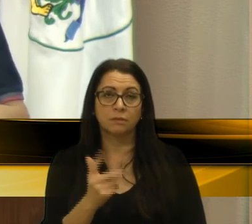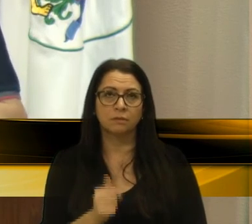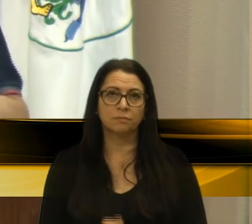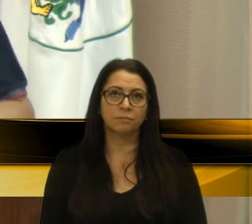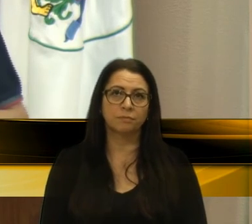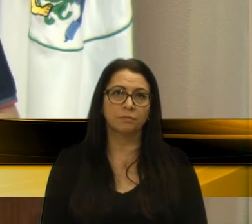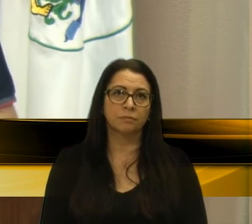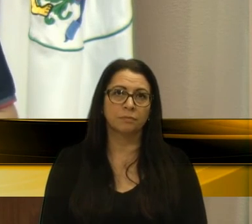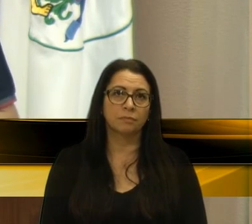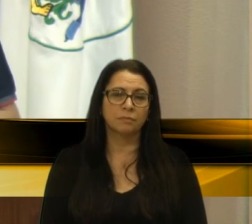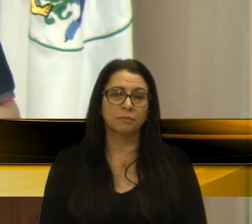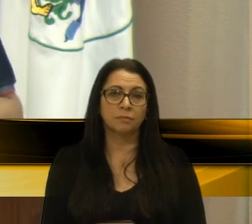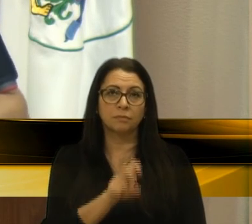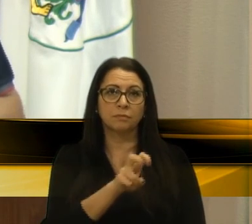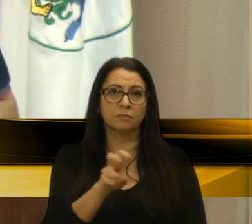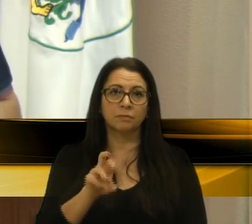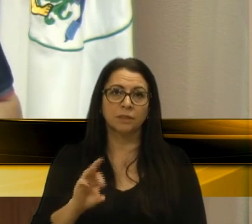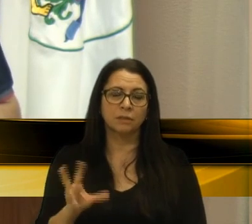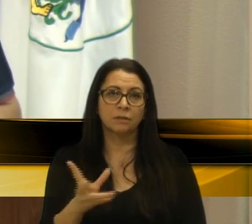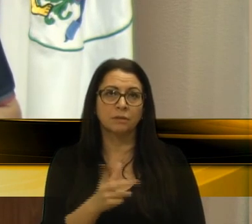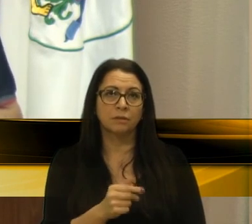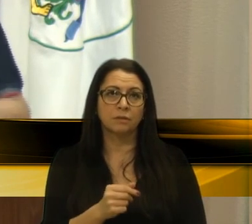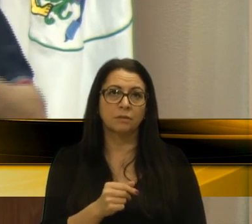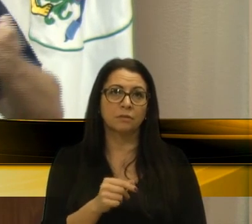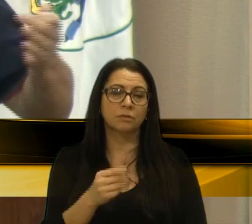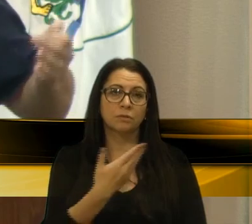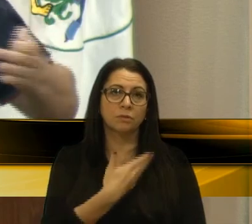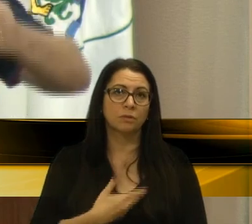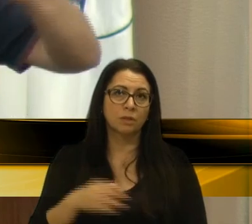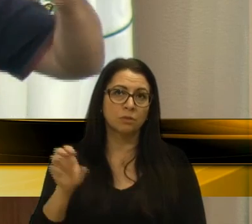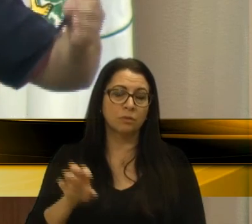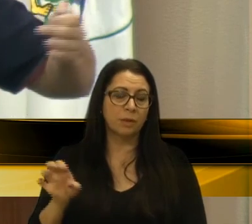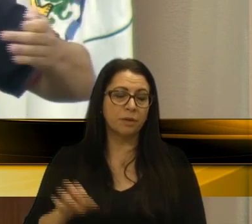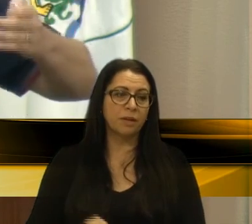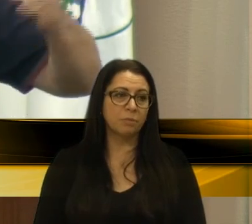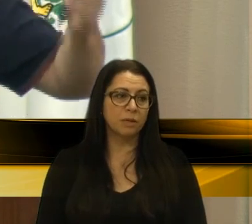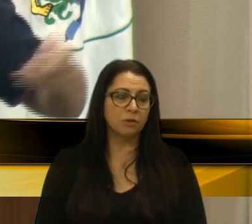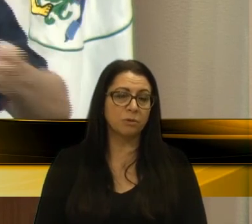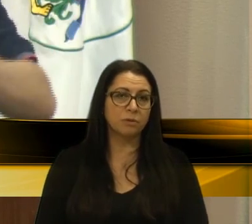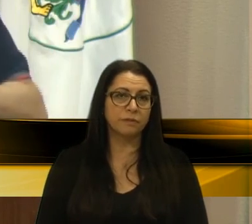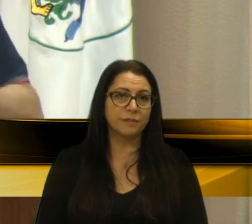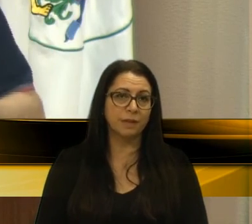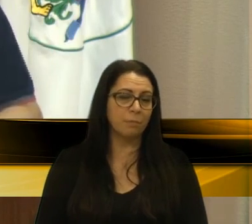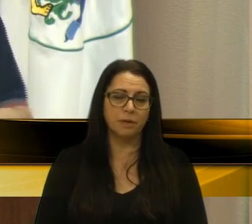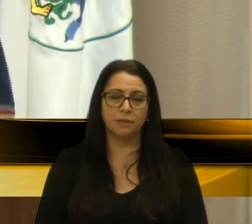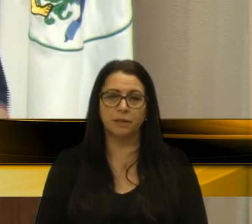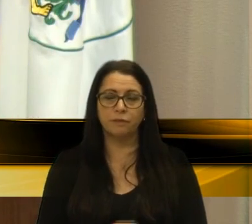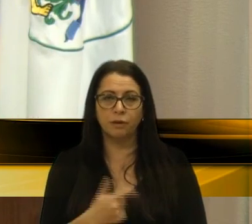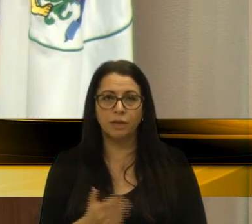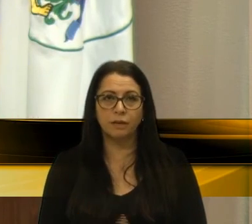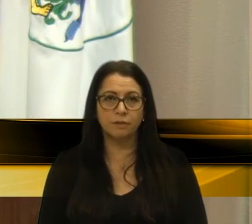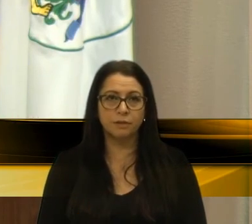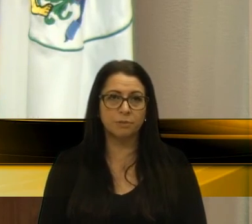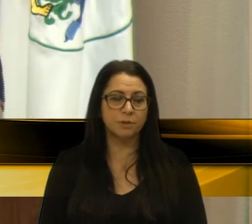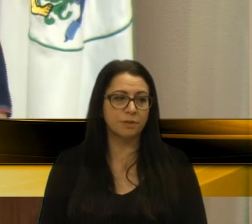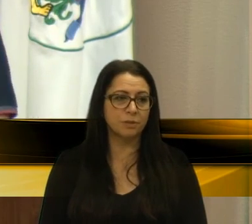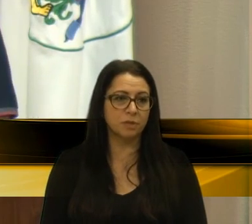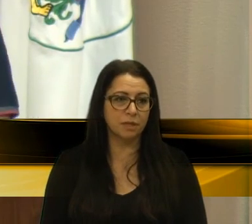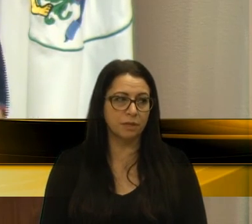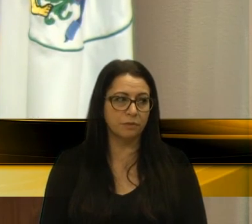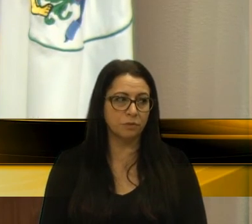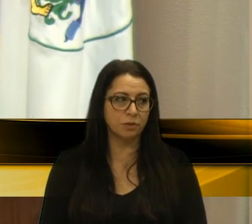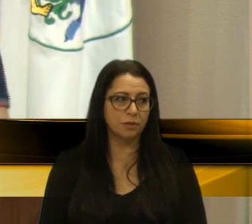esses 55 milhões que o governador Eduardo Leite, que diz que entrou para fazer outra coisa, mas está fazendo mais do mesmo,